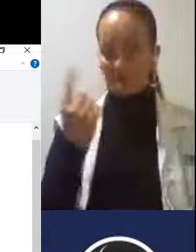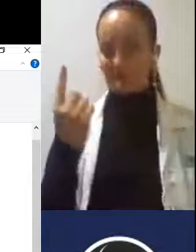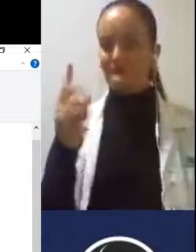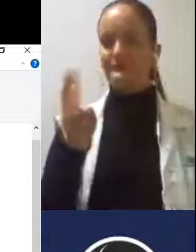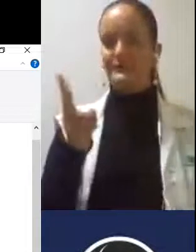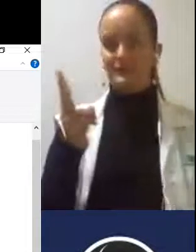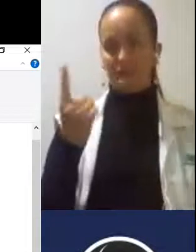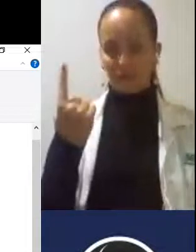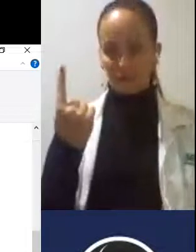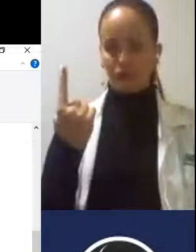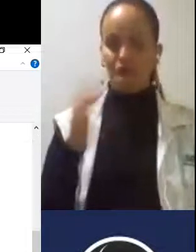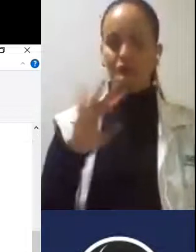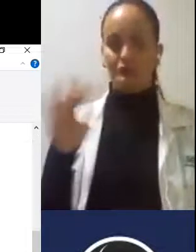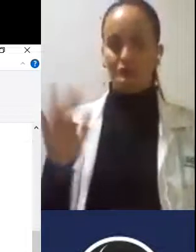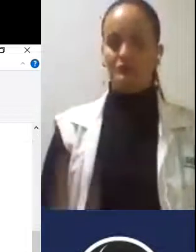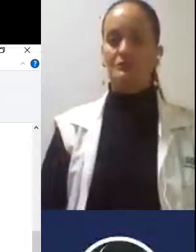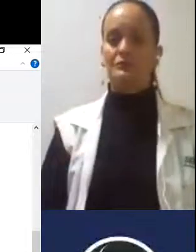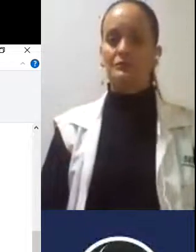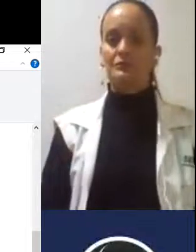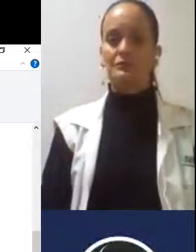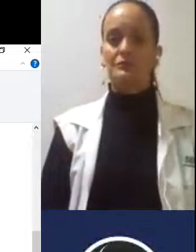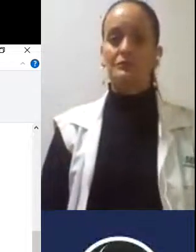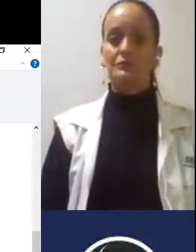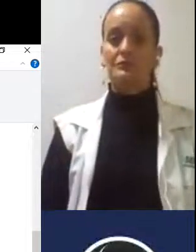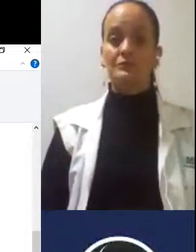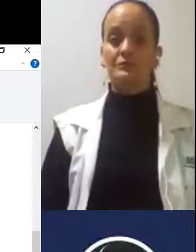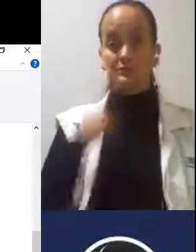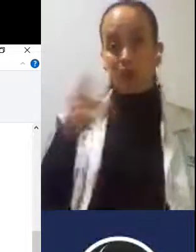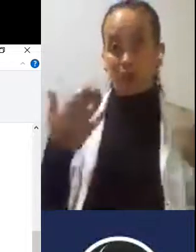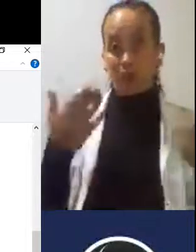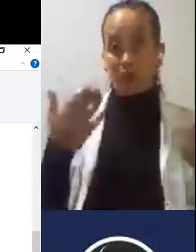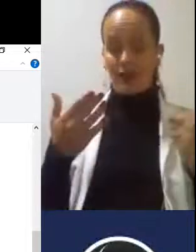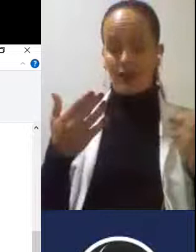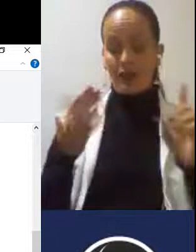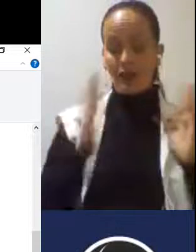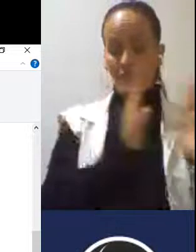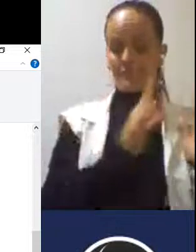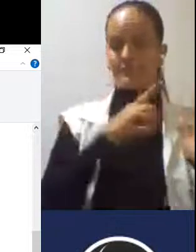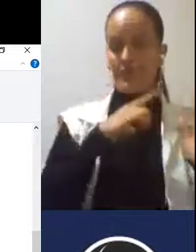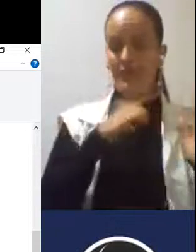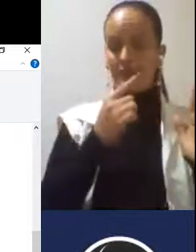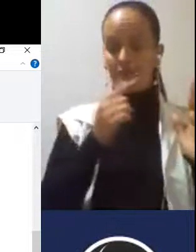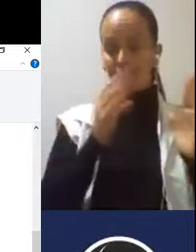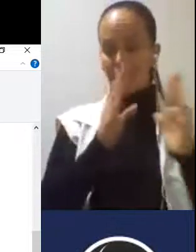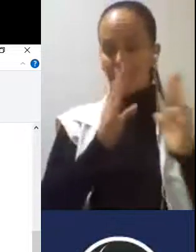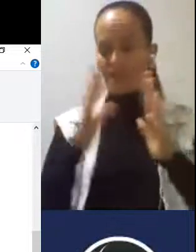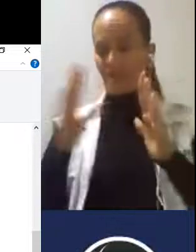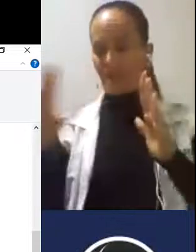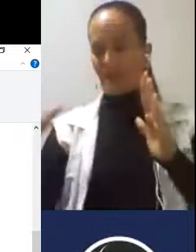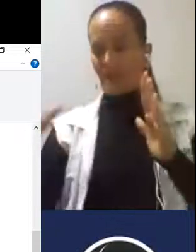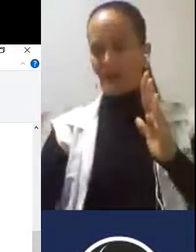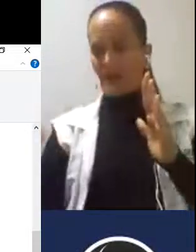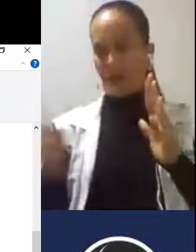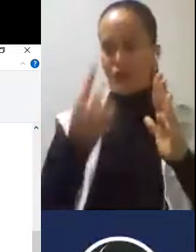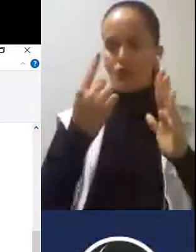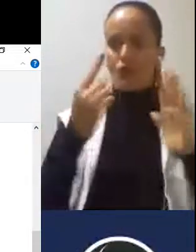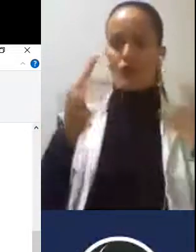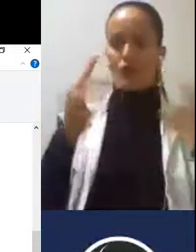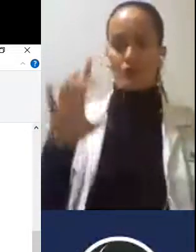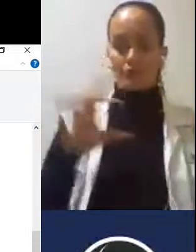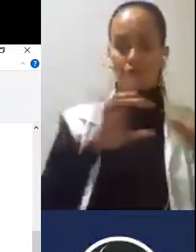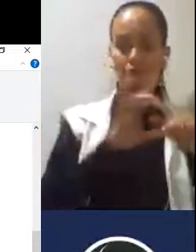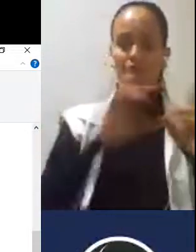quê? Um circuito em série, que vai ter a resistência do condutor, que a gente, né, precisa calcular lá ainda, e a resistência do outro